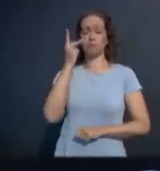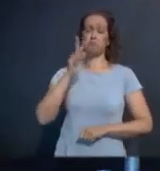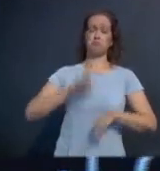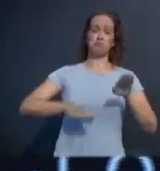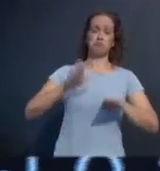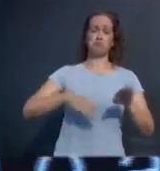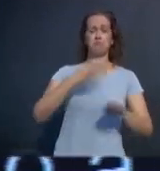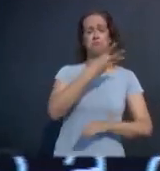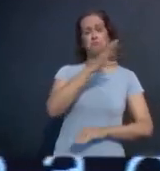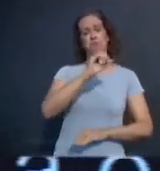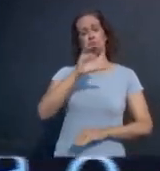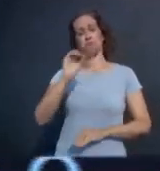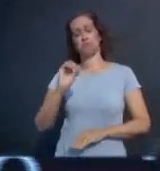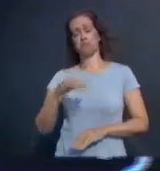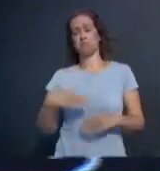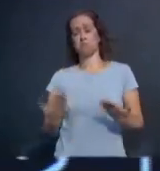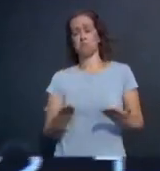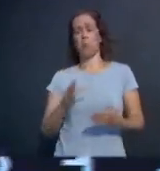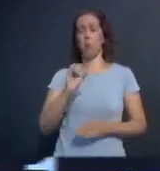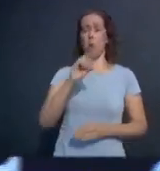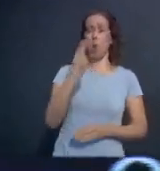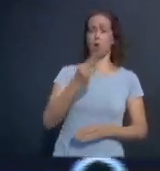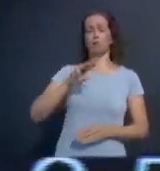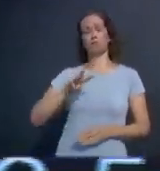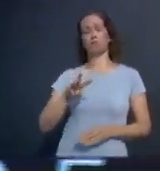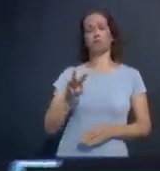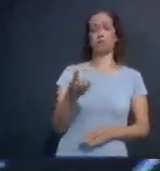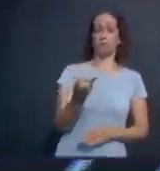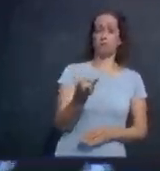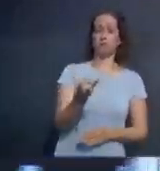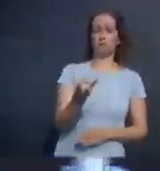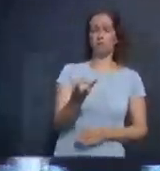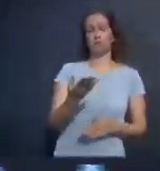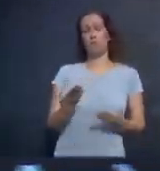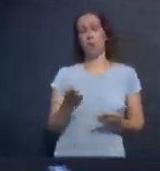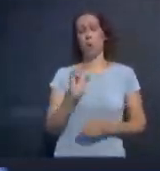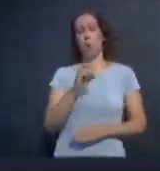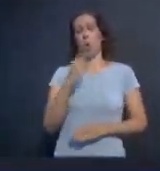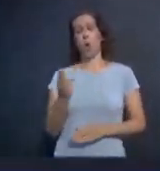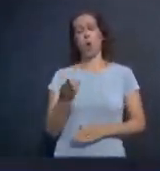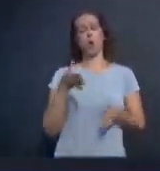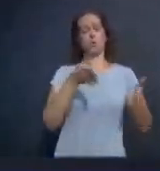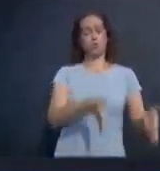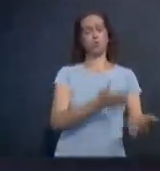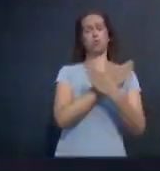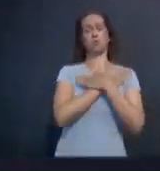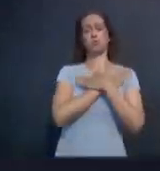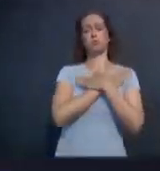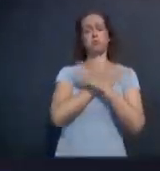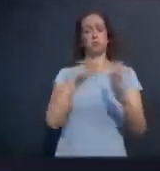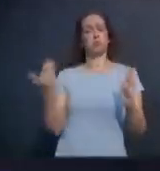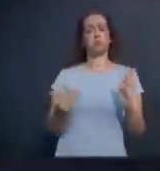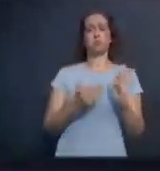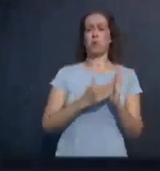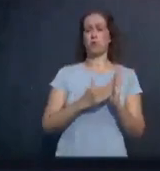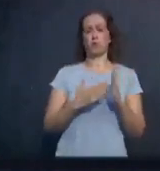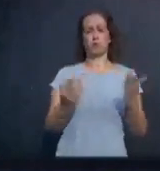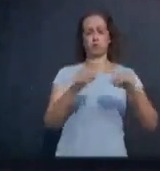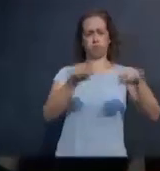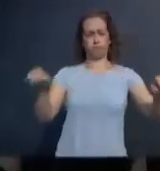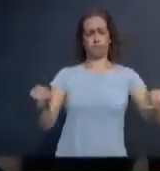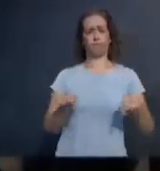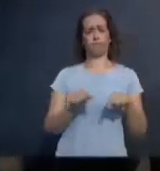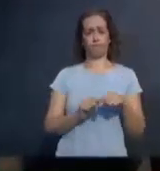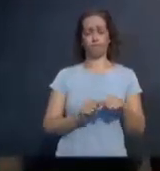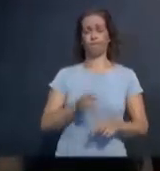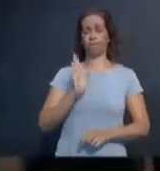300, pode ter ressuscitado 3.000, pode ter ressuscitado um cemitério inteiro. Nós encontramos ele levando